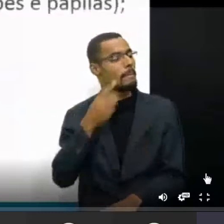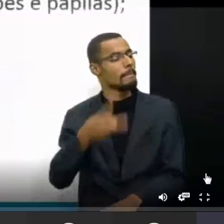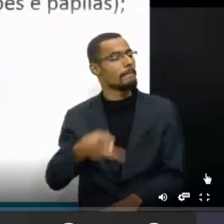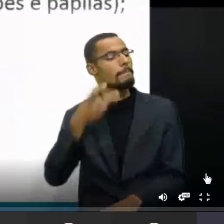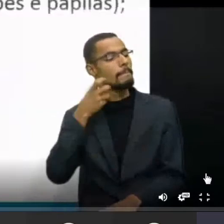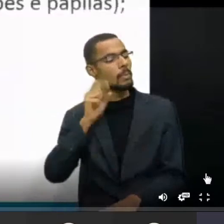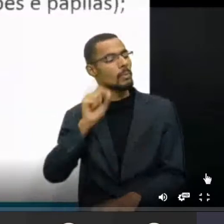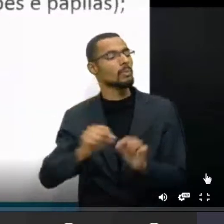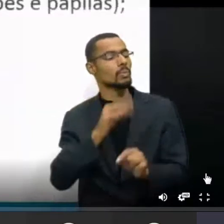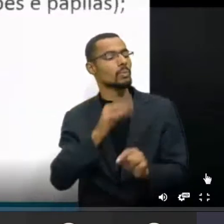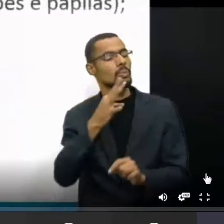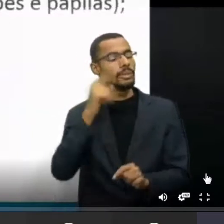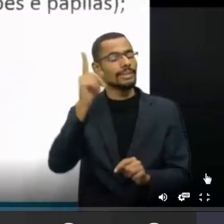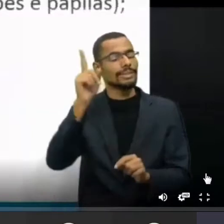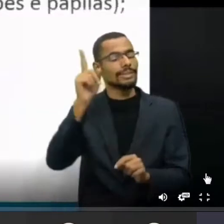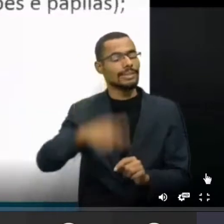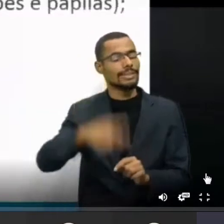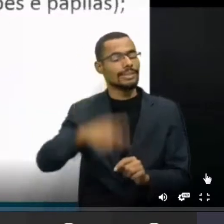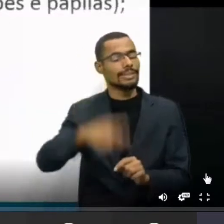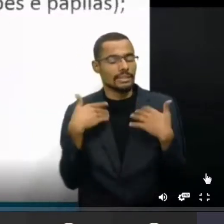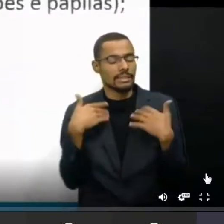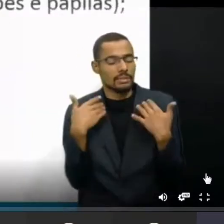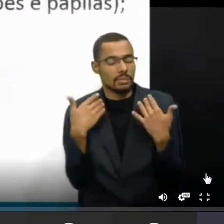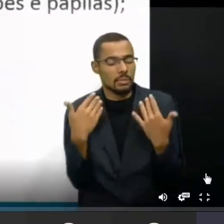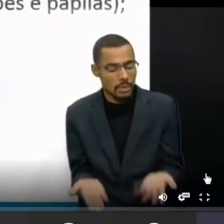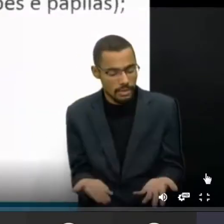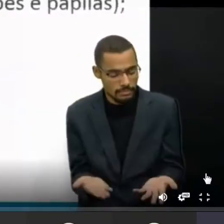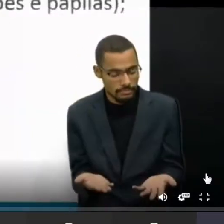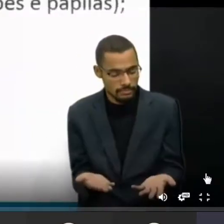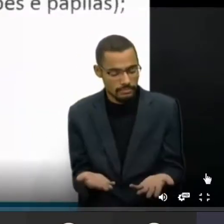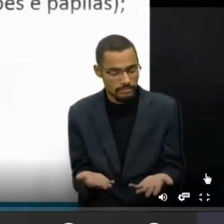então, reconhecer e identificar